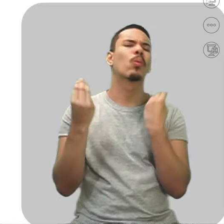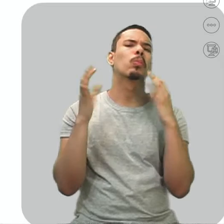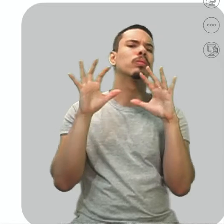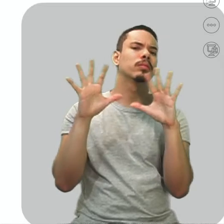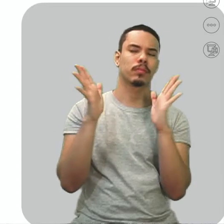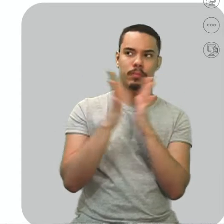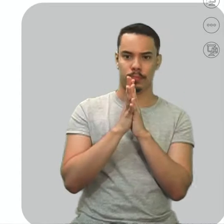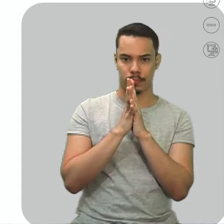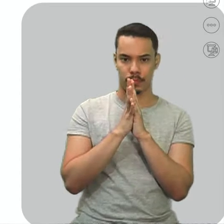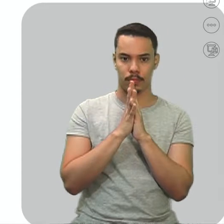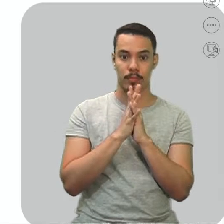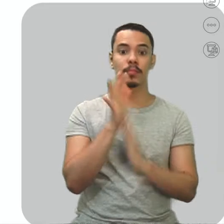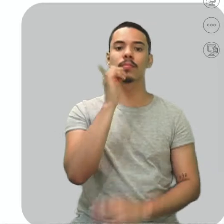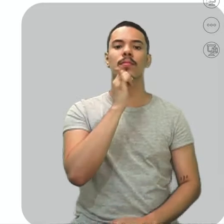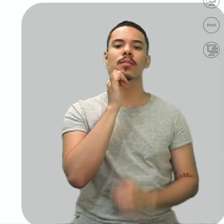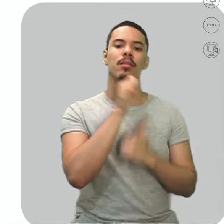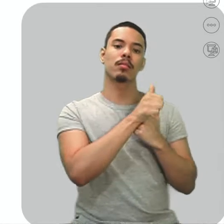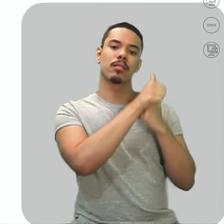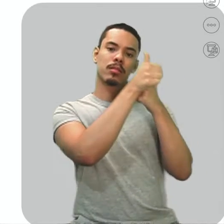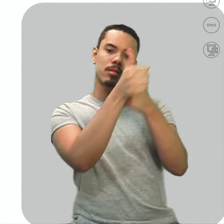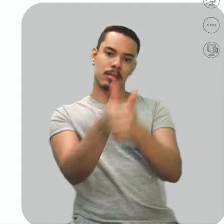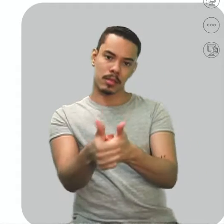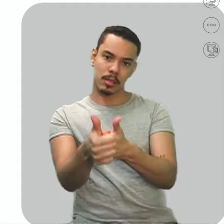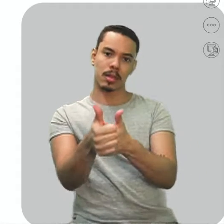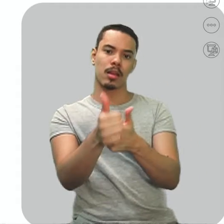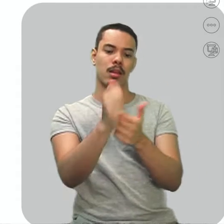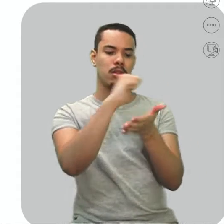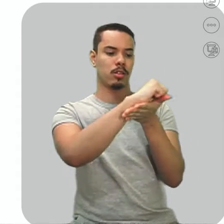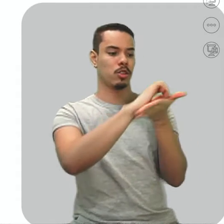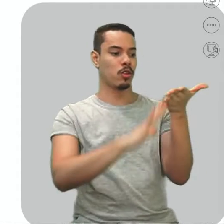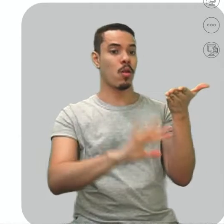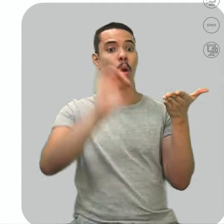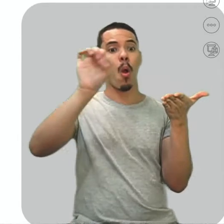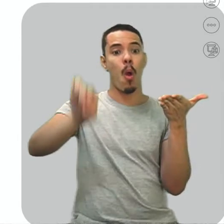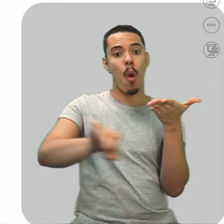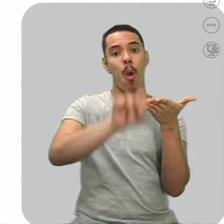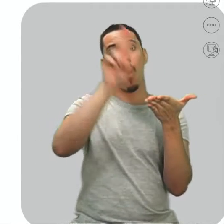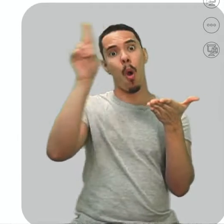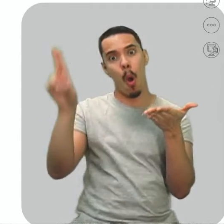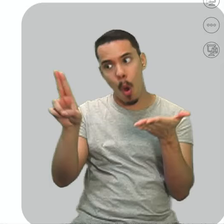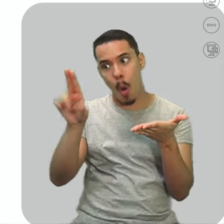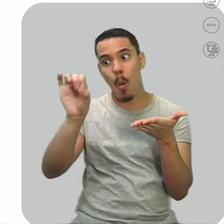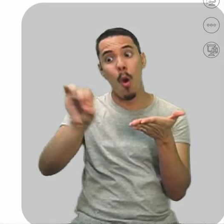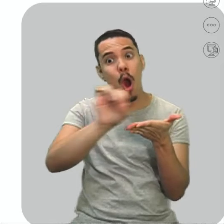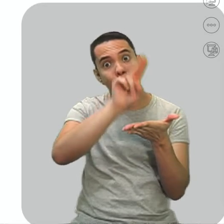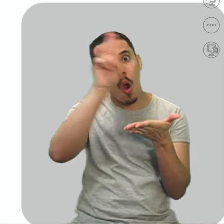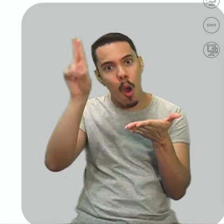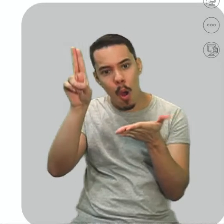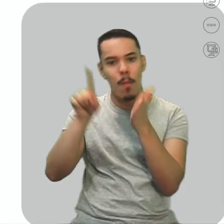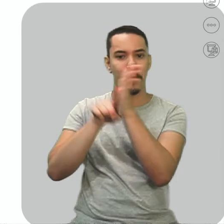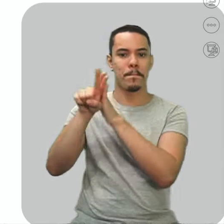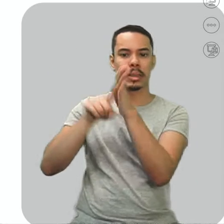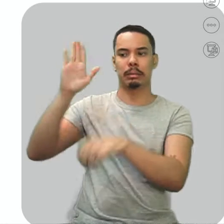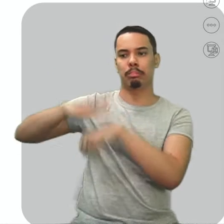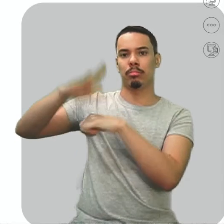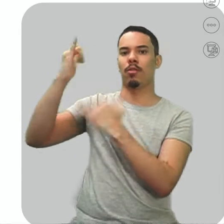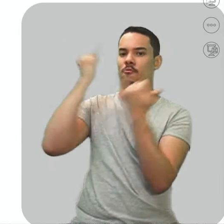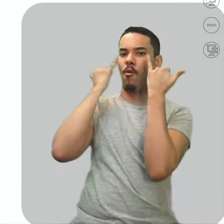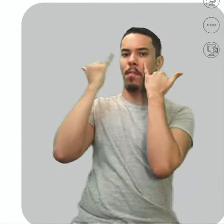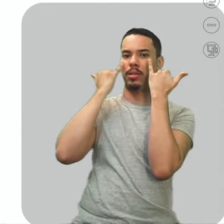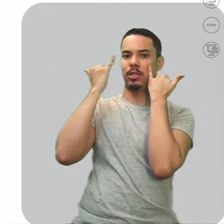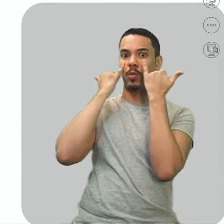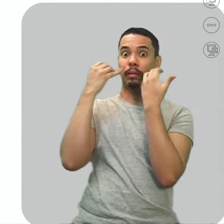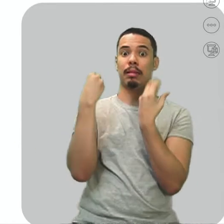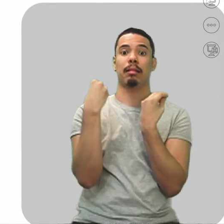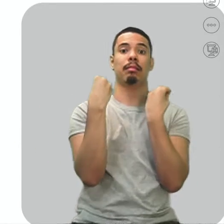vamos lá se duas vezes o Pesquise mais informações ó tá te